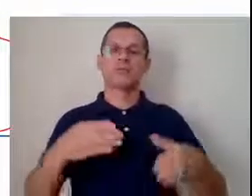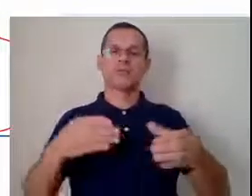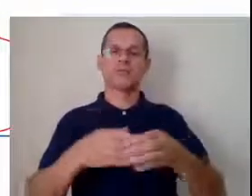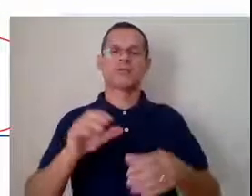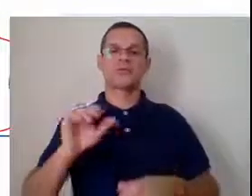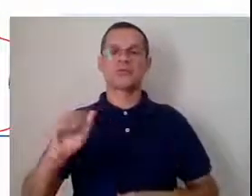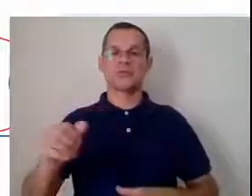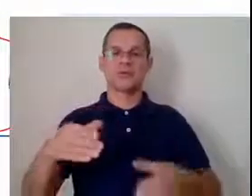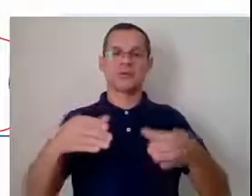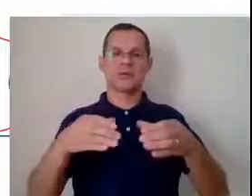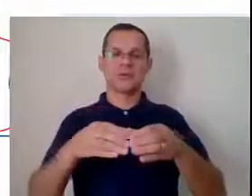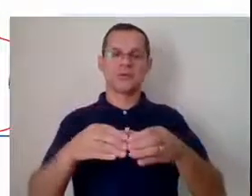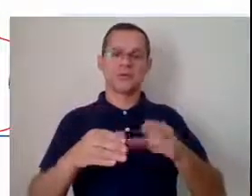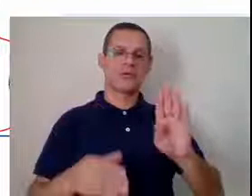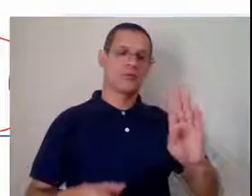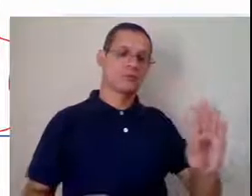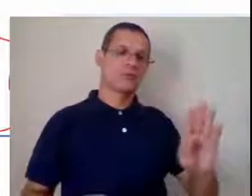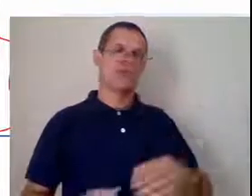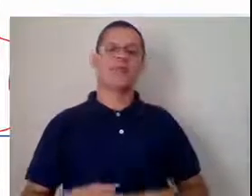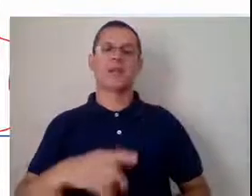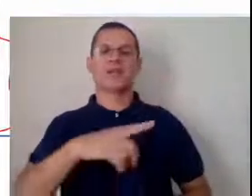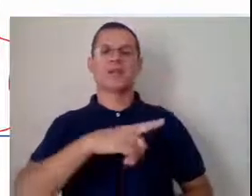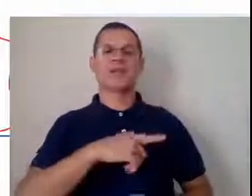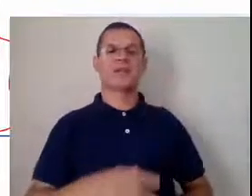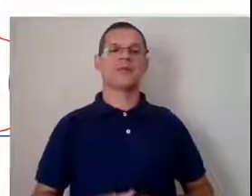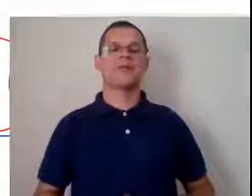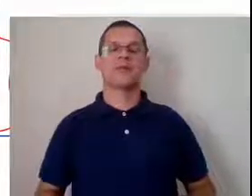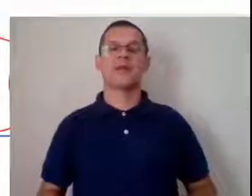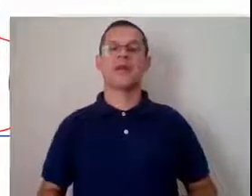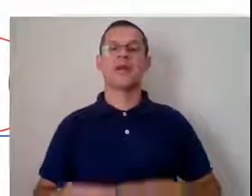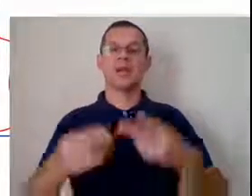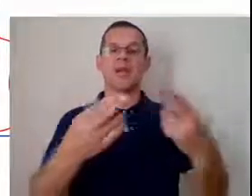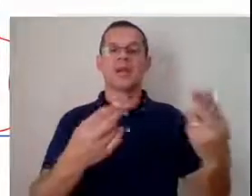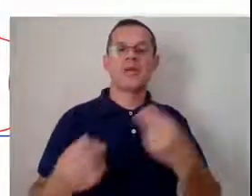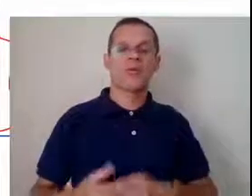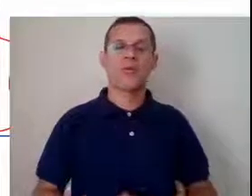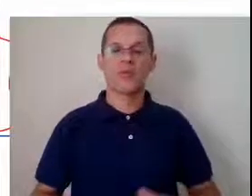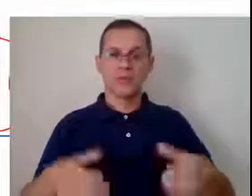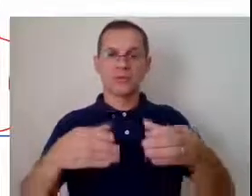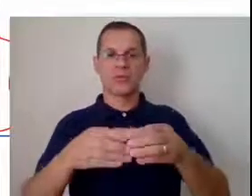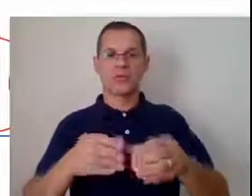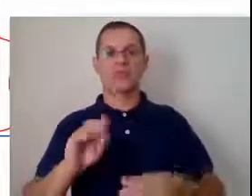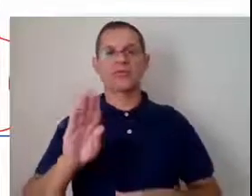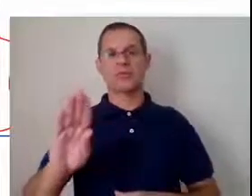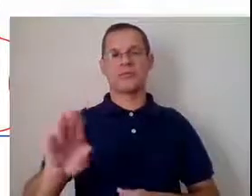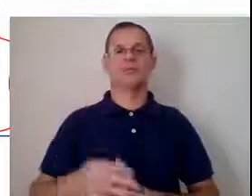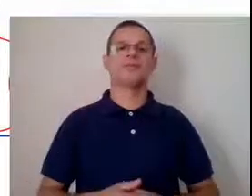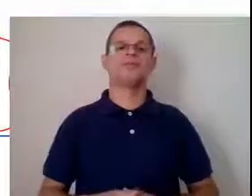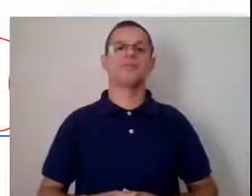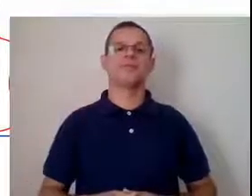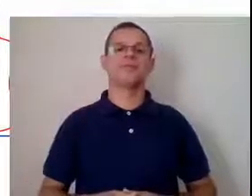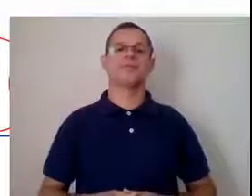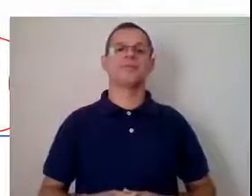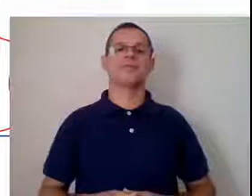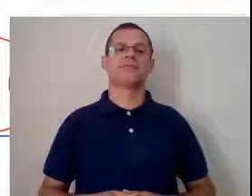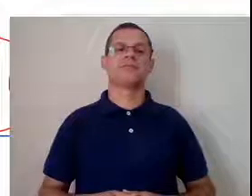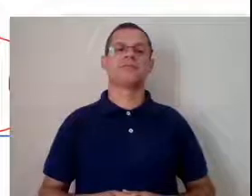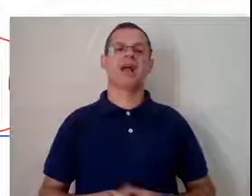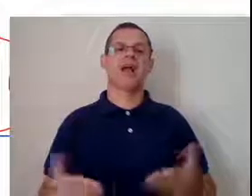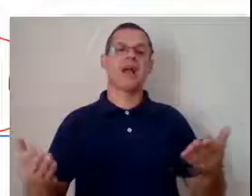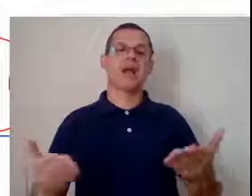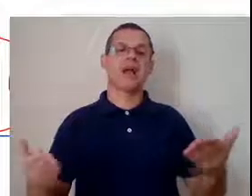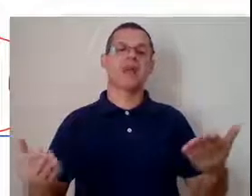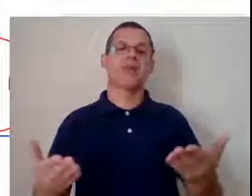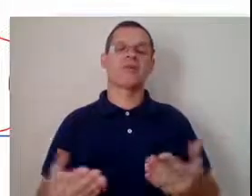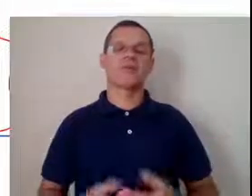A. Eu tenho algo em comum com o conjunto B, tá?